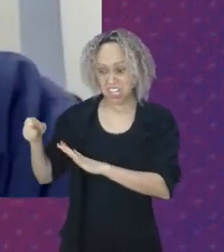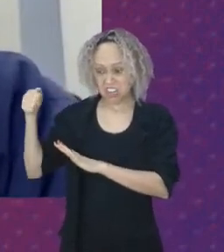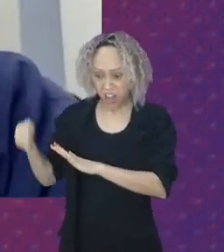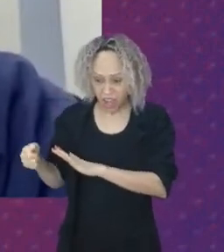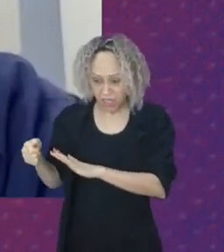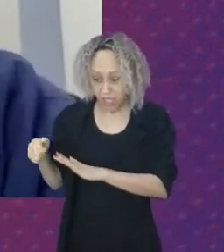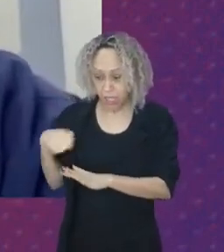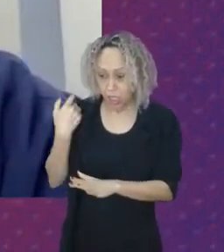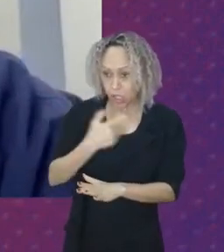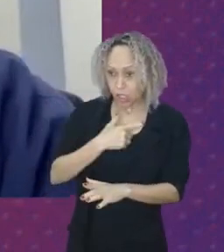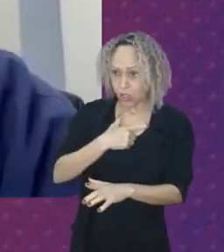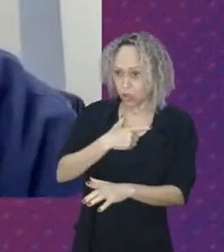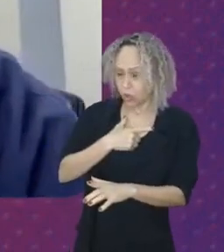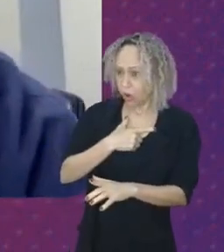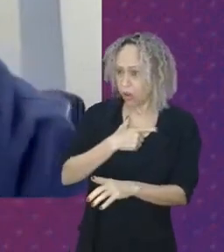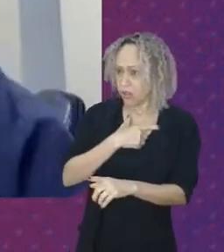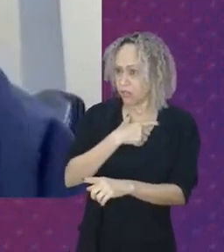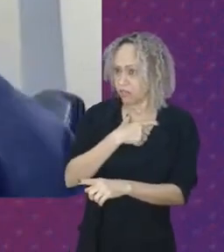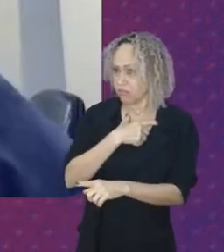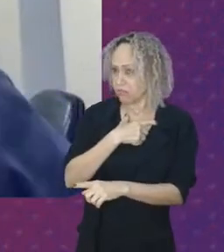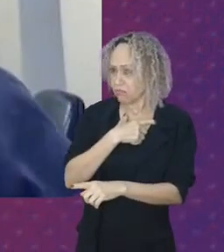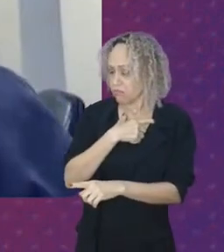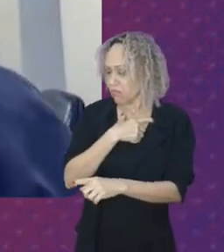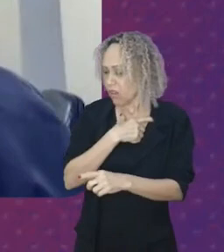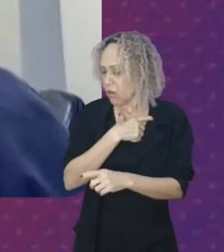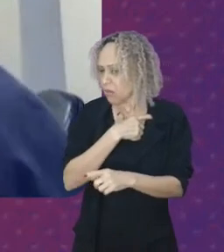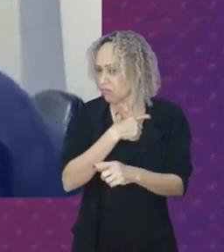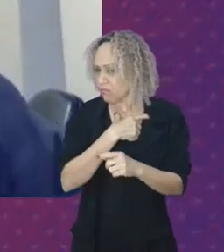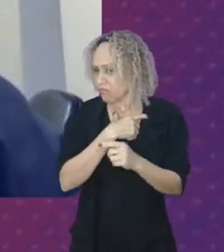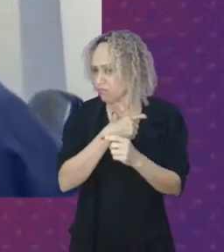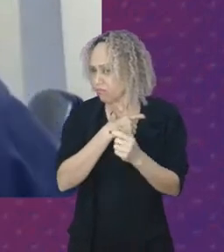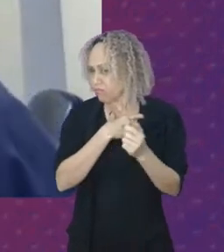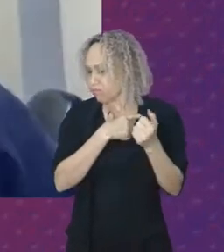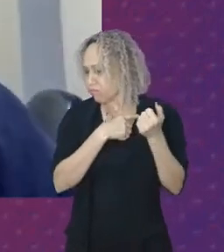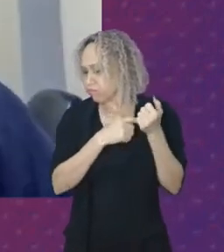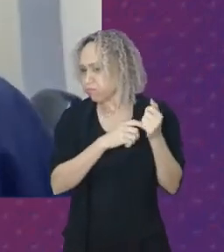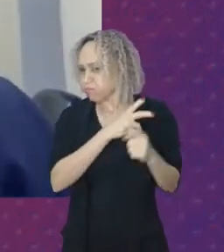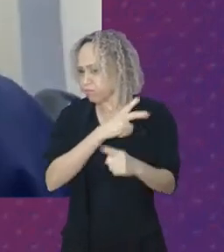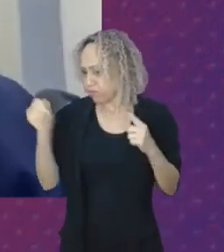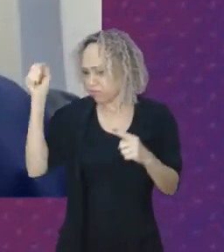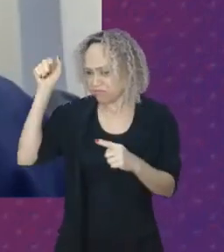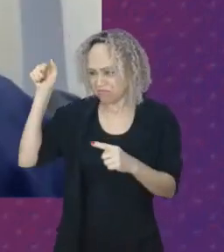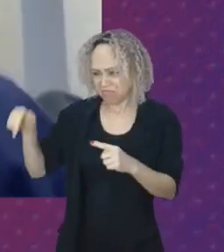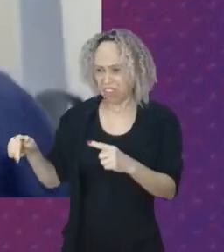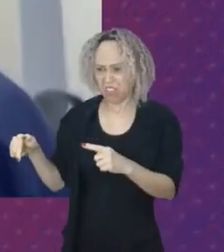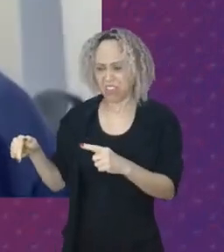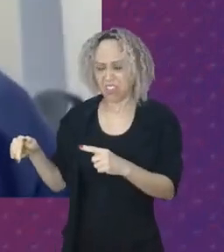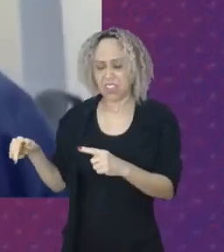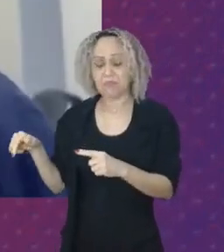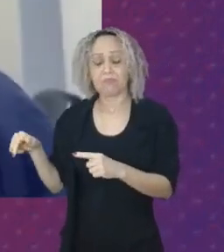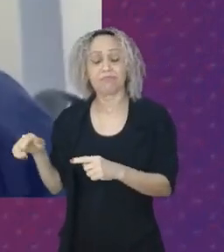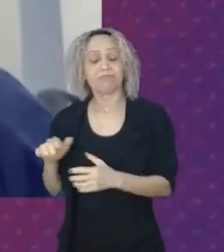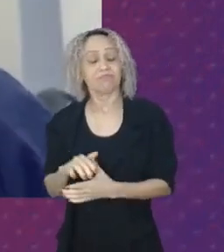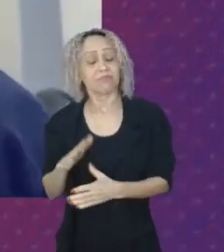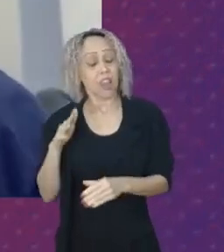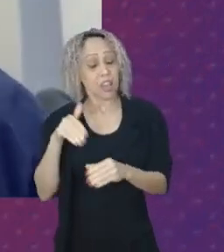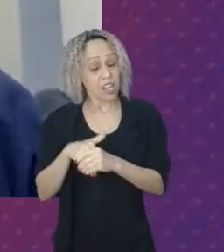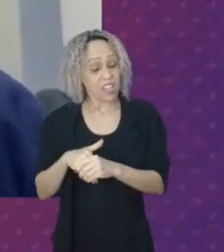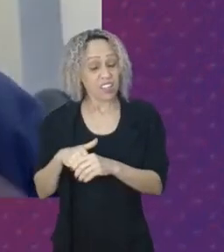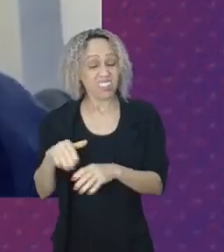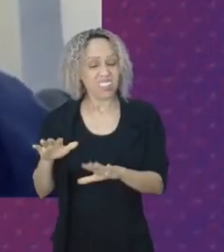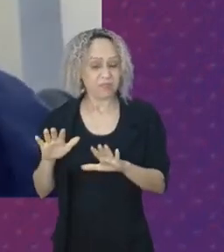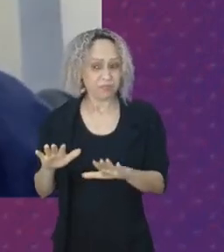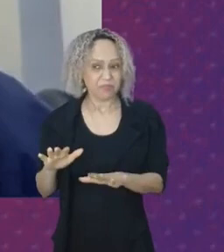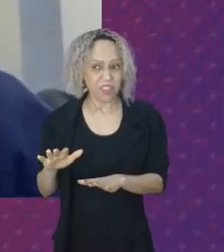aí, ela está latente, ela está em ação. Basta a gente olhar para a Câmara Federal, para o Congresso